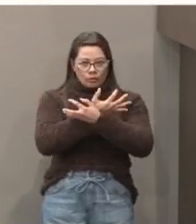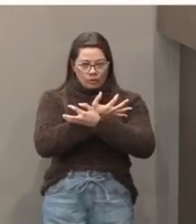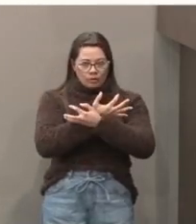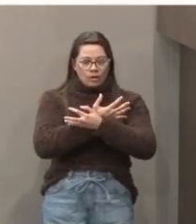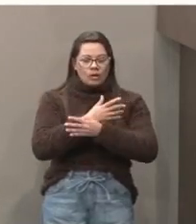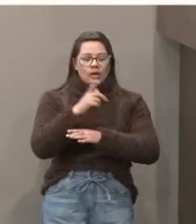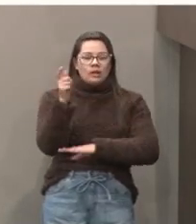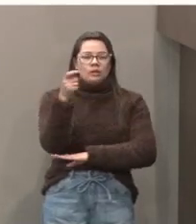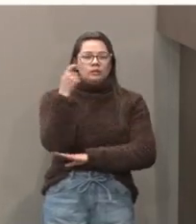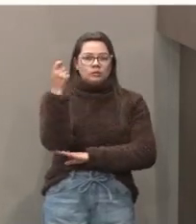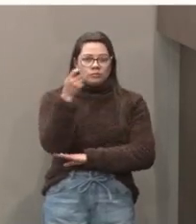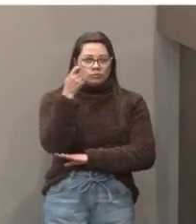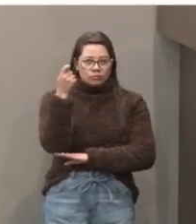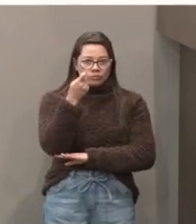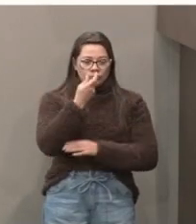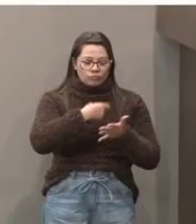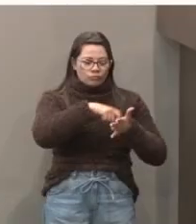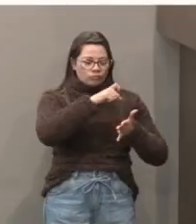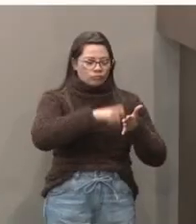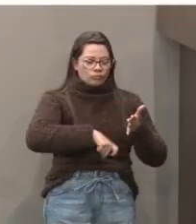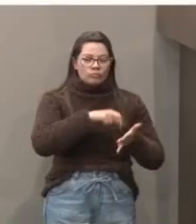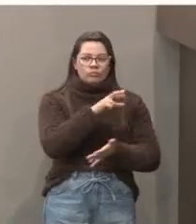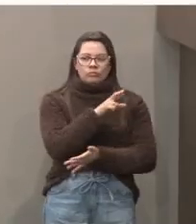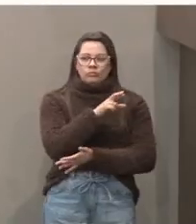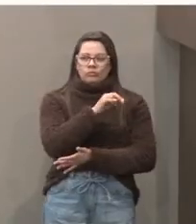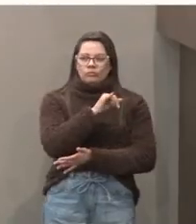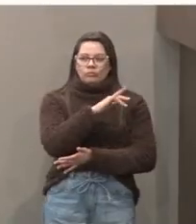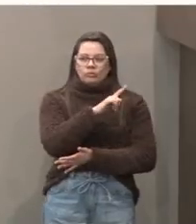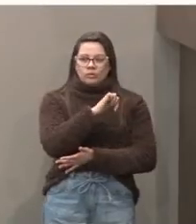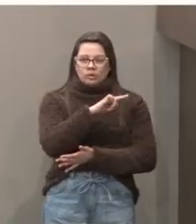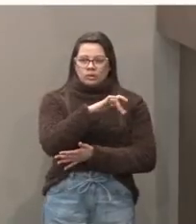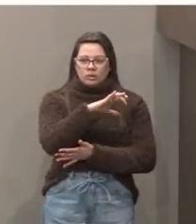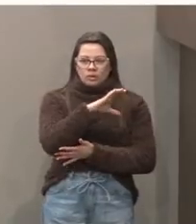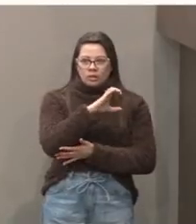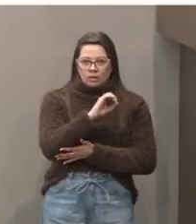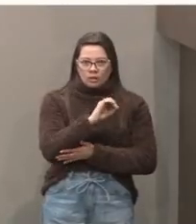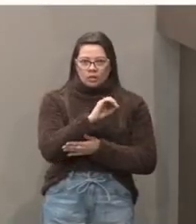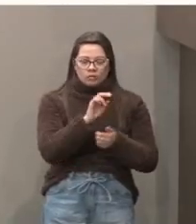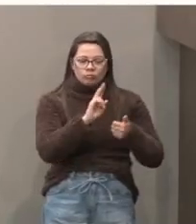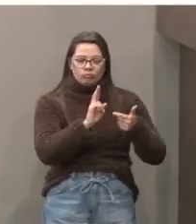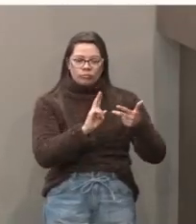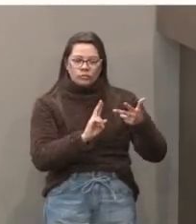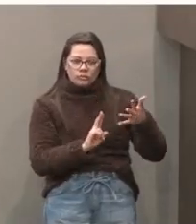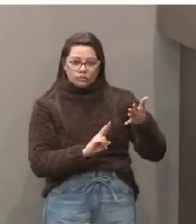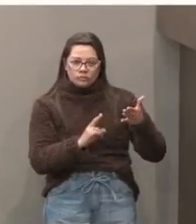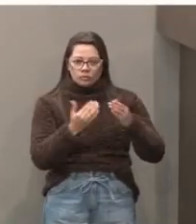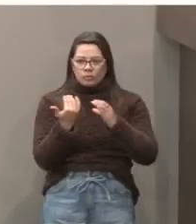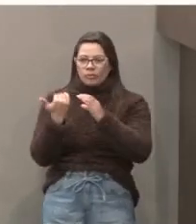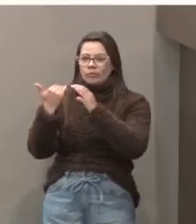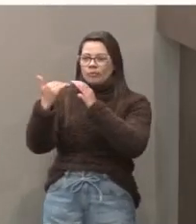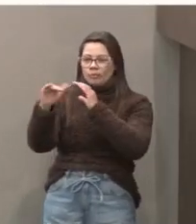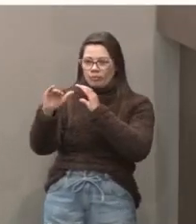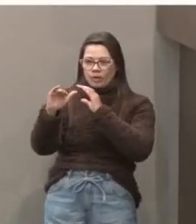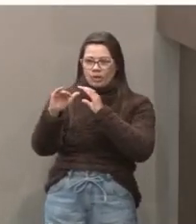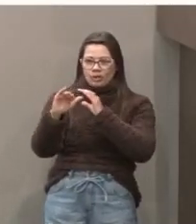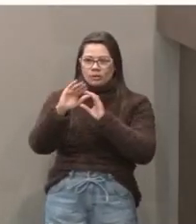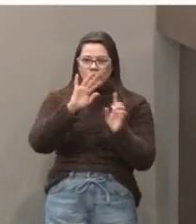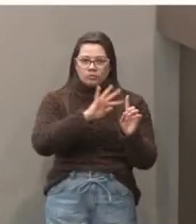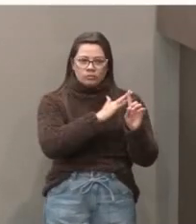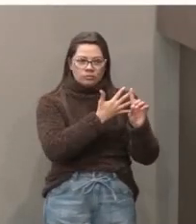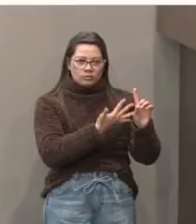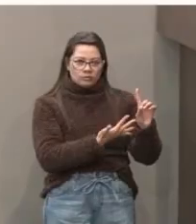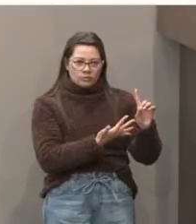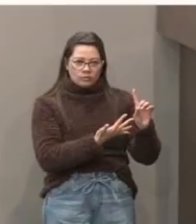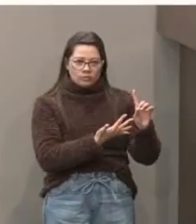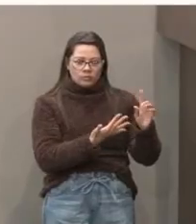Sul, assinada pelo presidente Ricardo Cancherini. As referidas correspondências serão encaminhadas aos